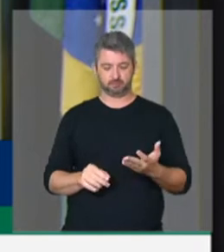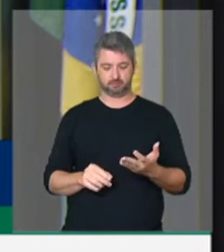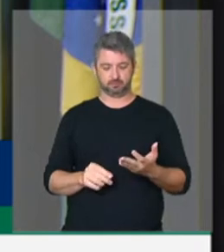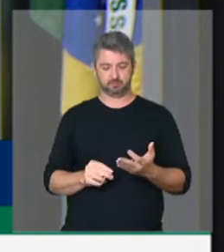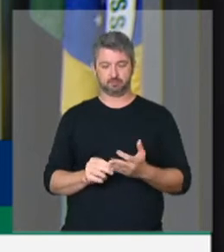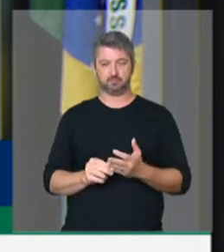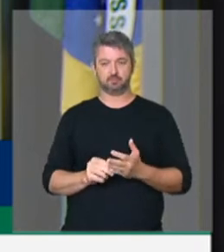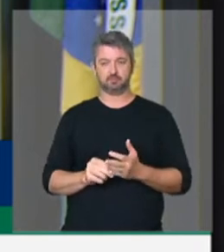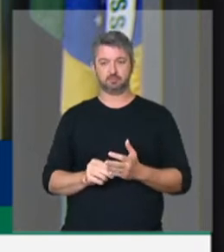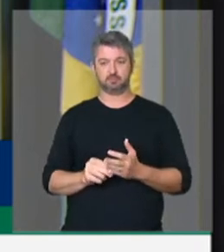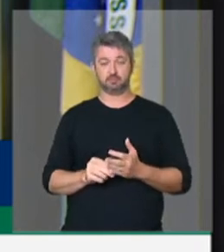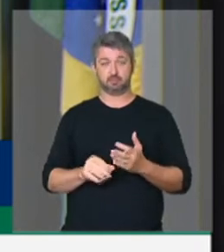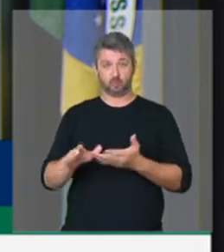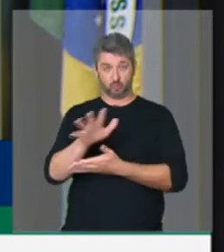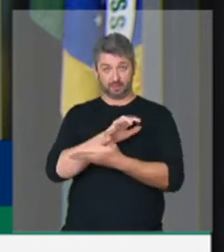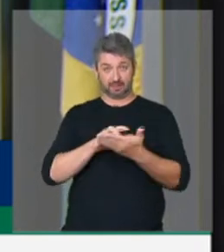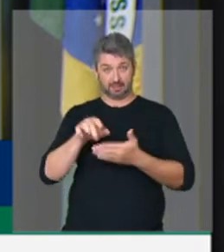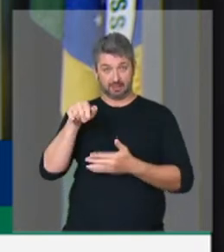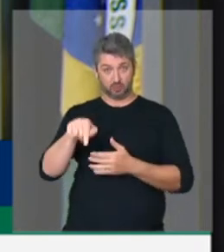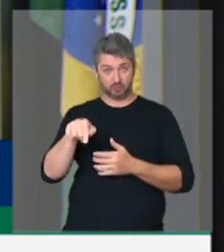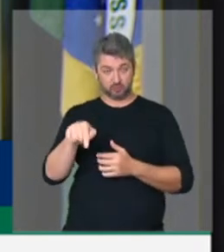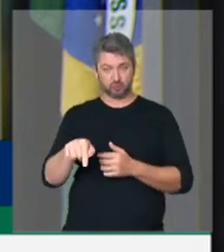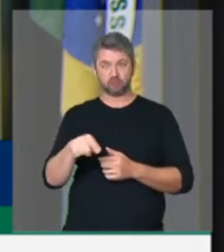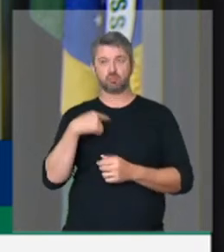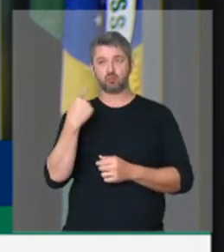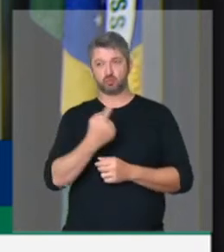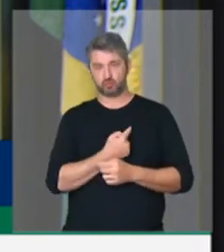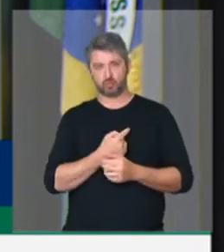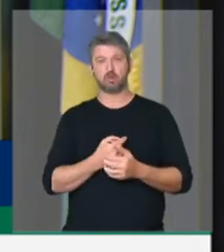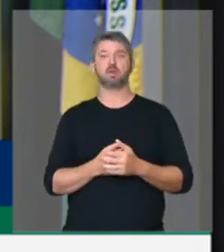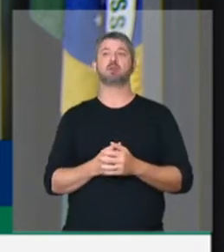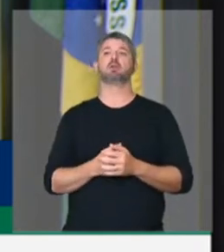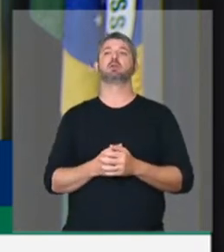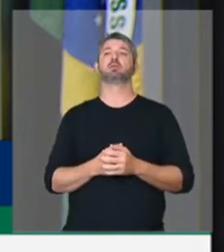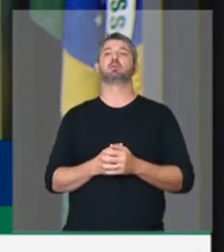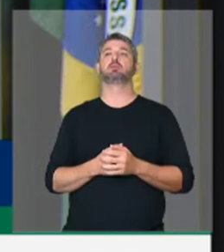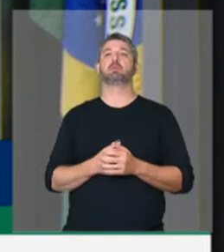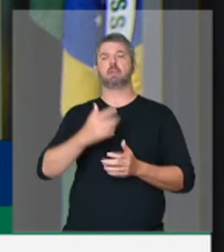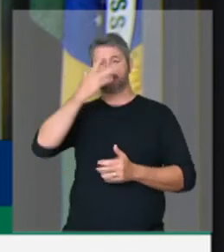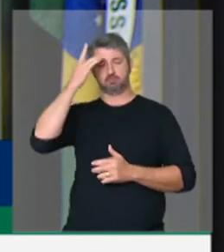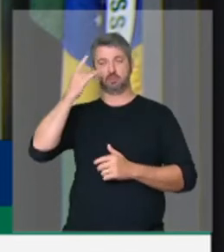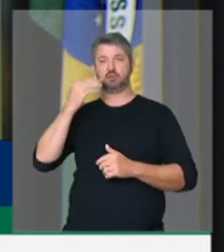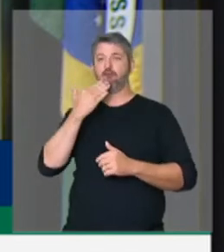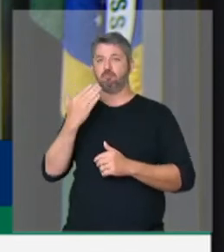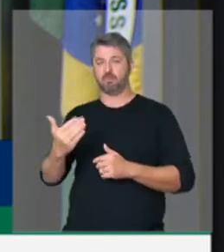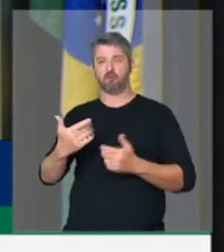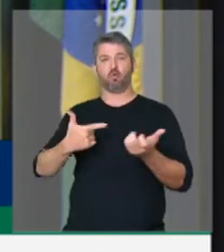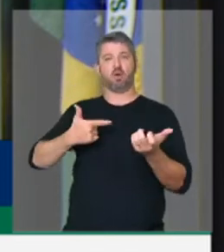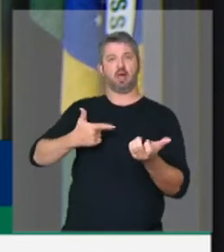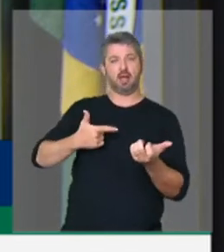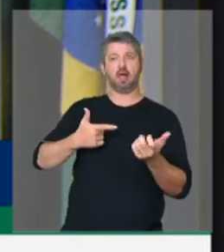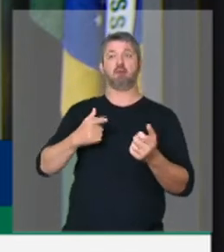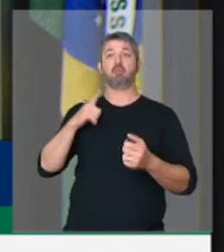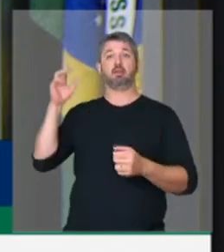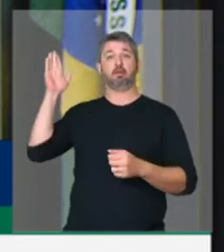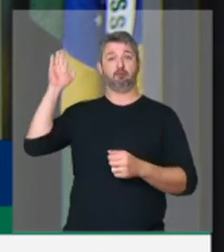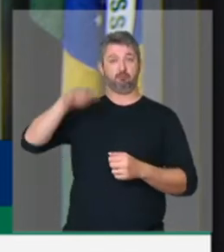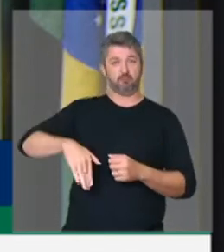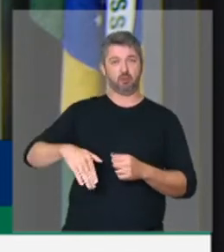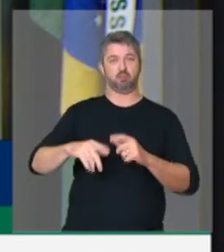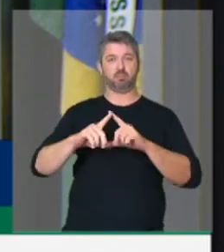com esses dados é que nós estamos, os armamentistas, o Instituto ProArmas está vindo para